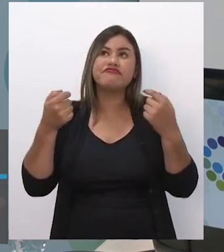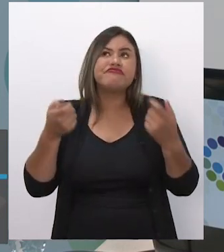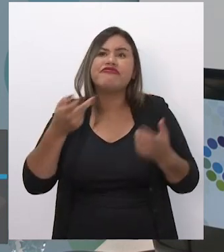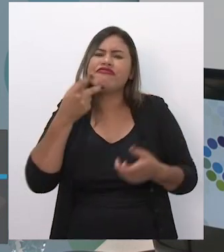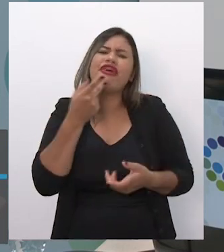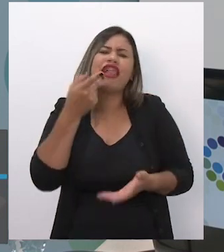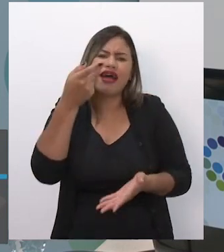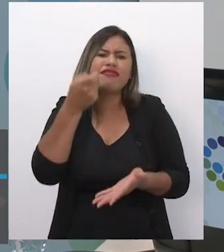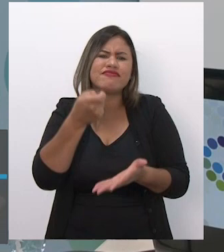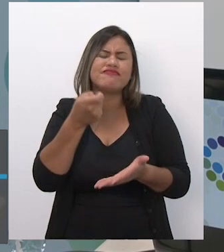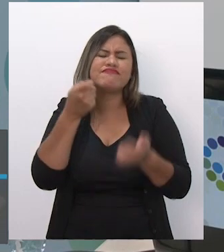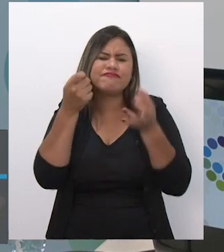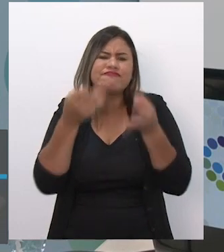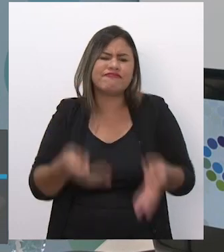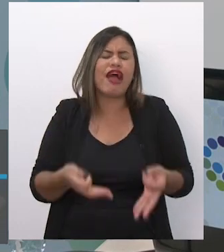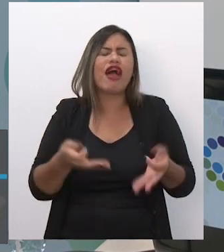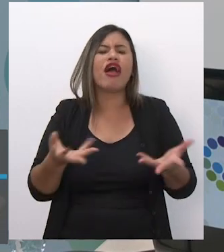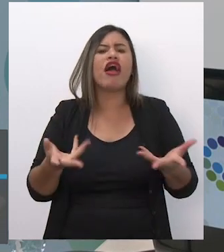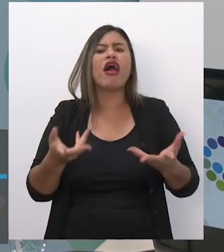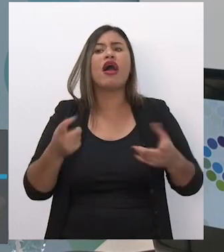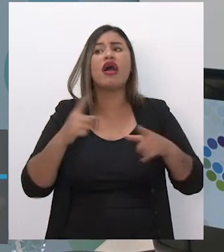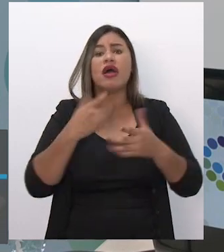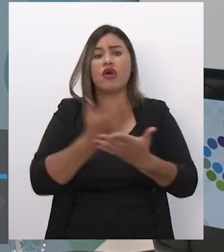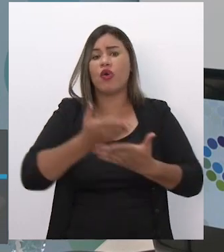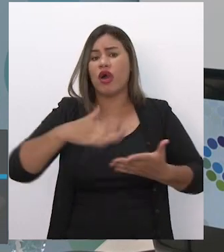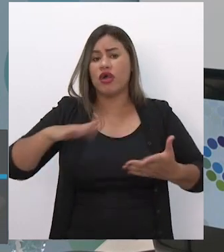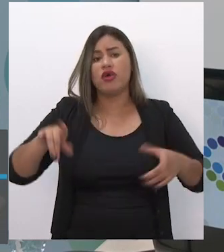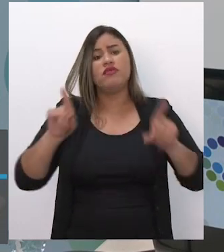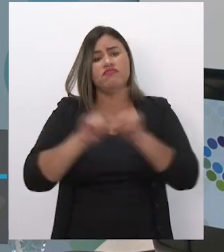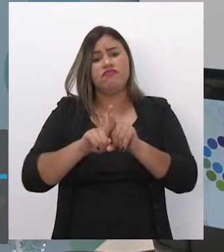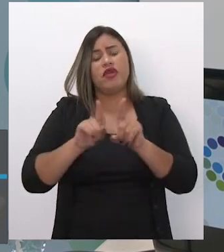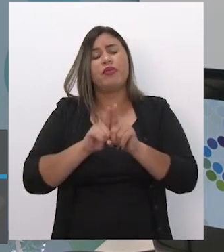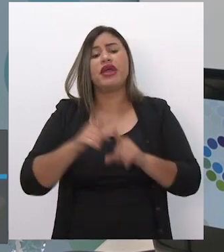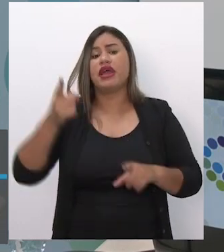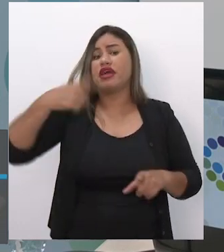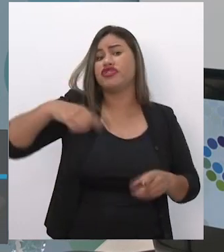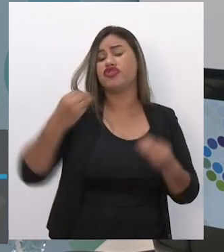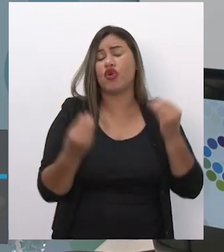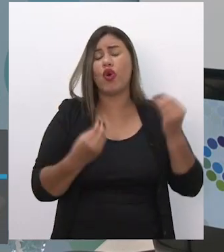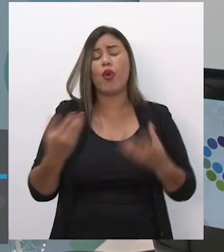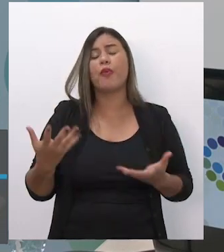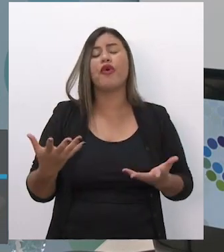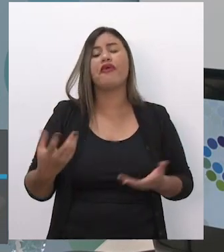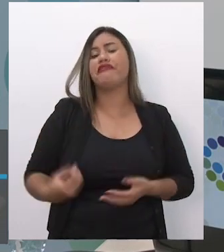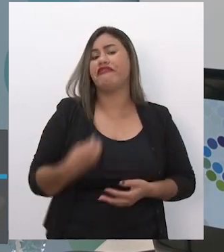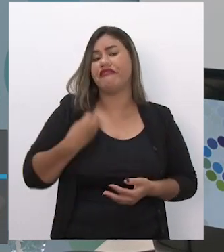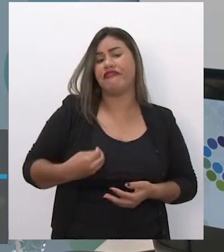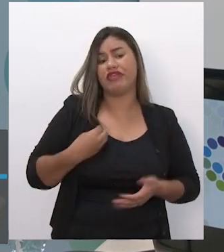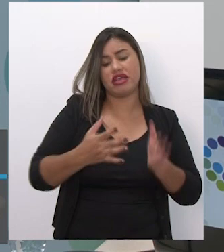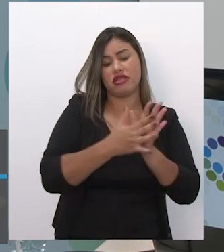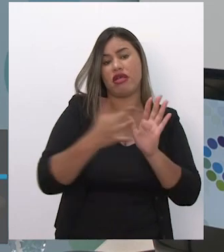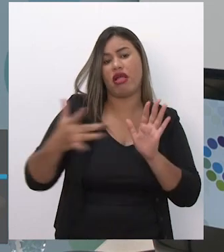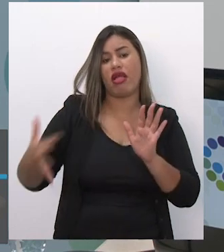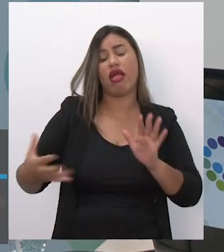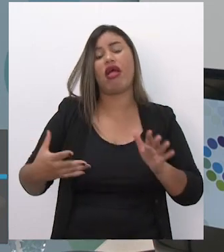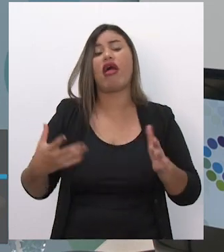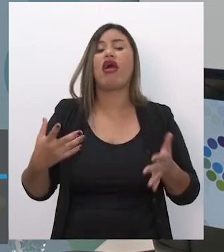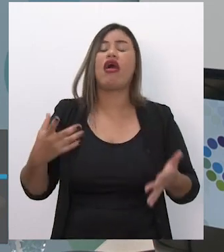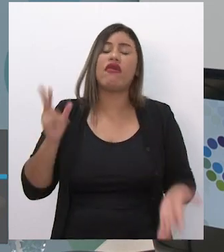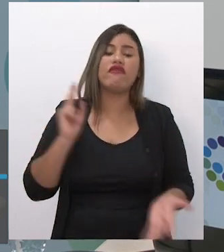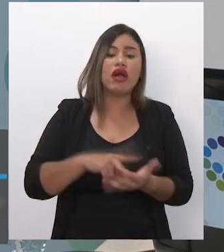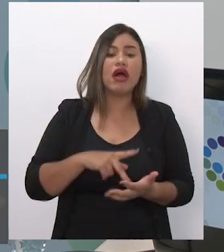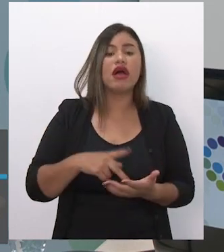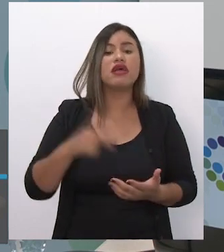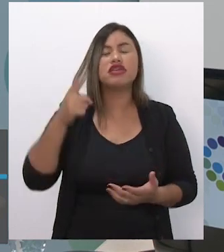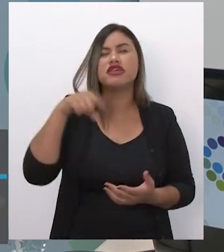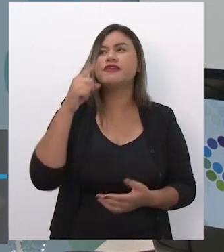E o aluno também não. Então, nós estamos inseridos numa dada realidade e precisamos fazer uma leitura